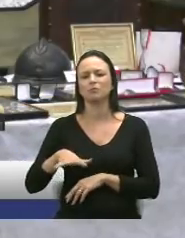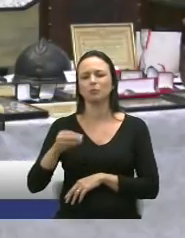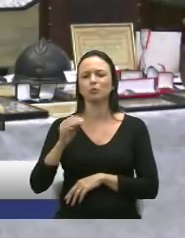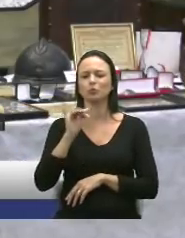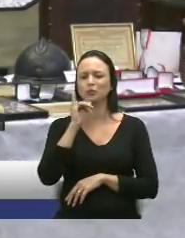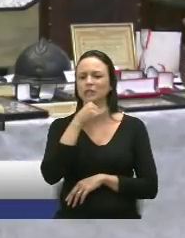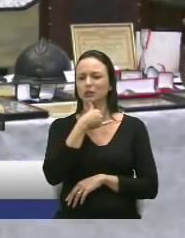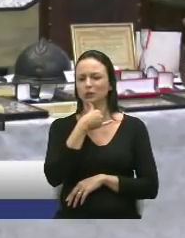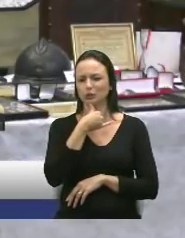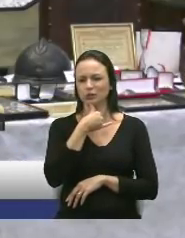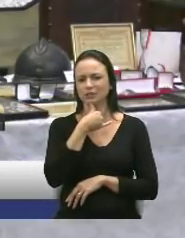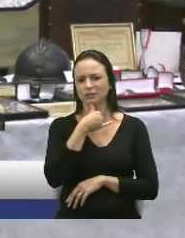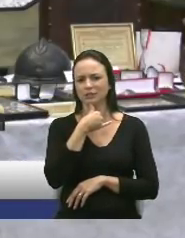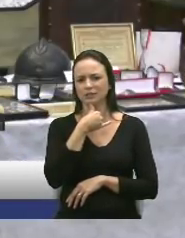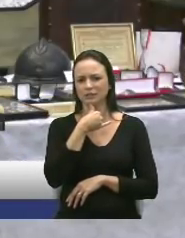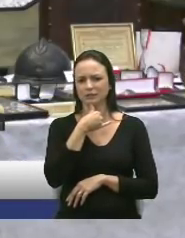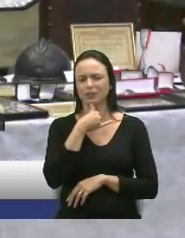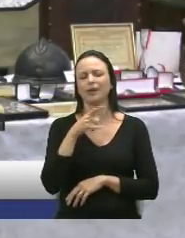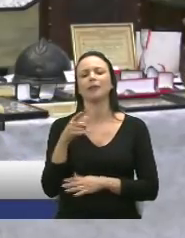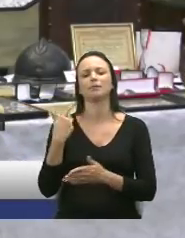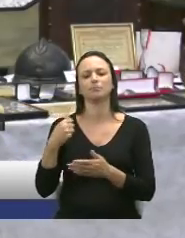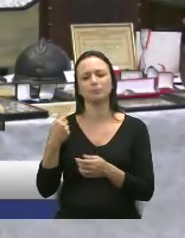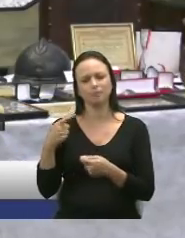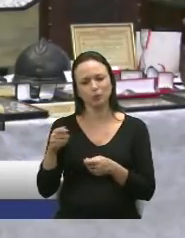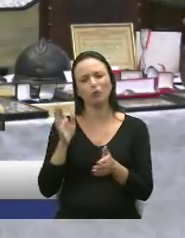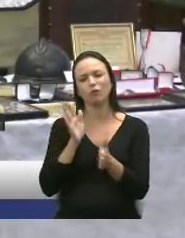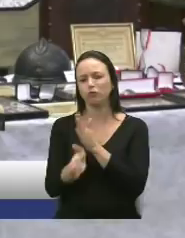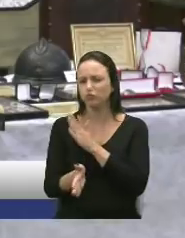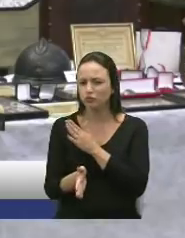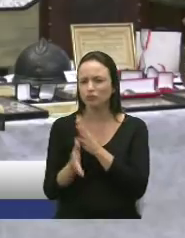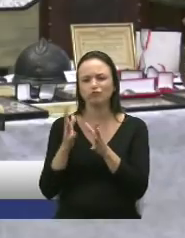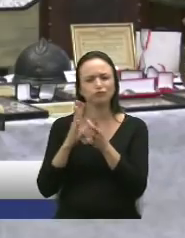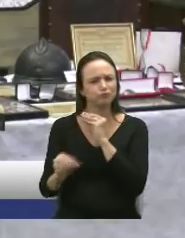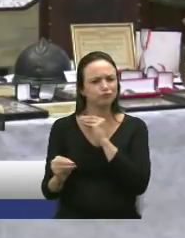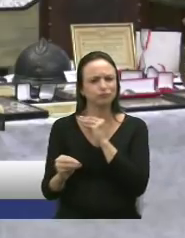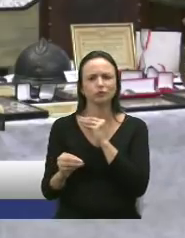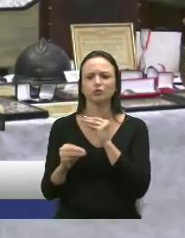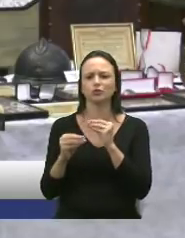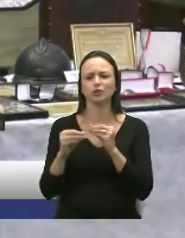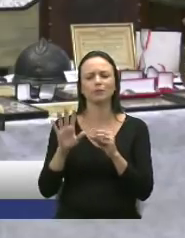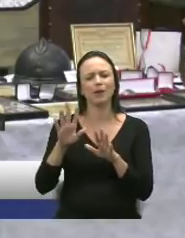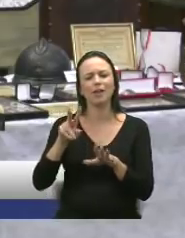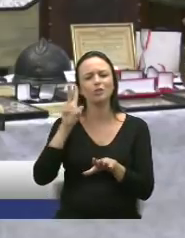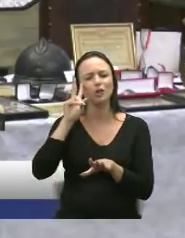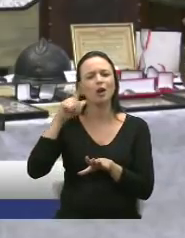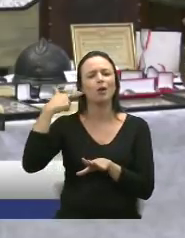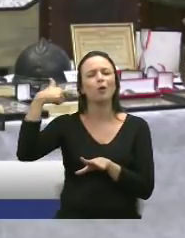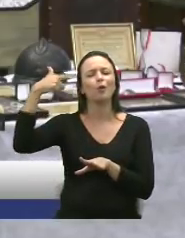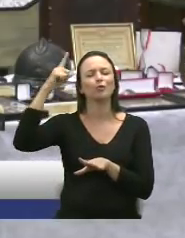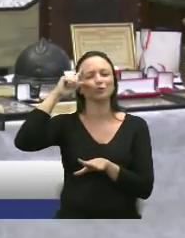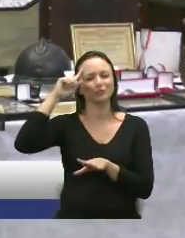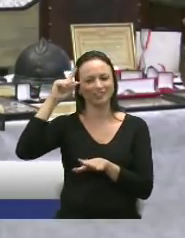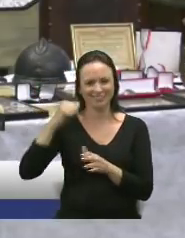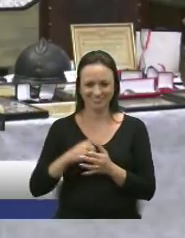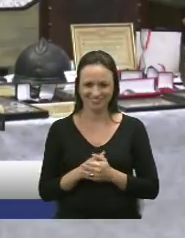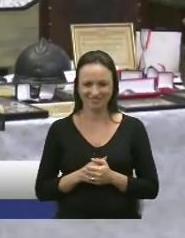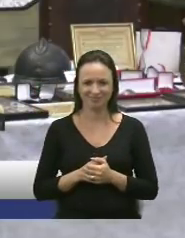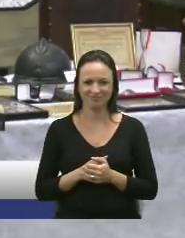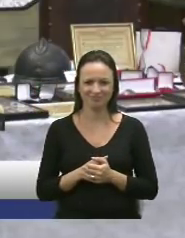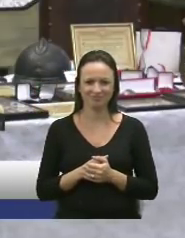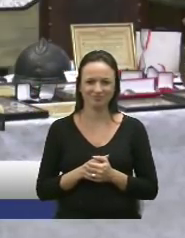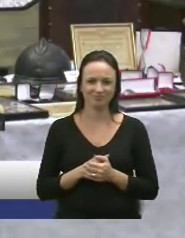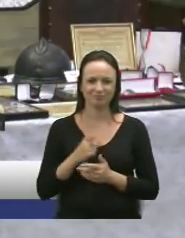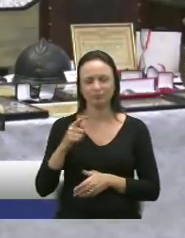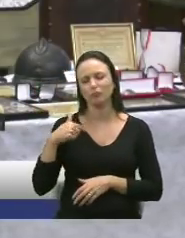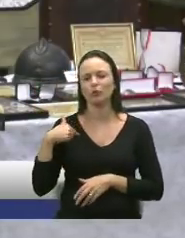Brasil. Chegou a ter que fugir para não ser preso, mas isso fica para outro dia. Certa feita, andando pelo cemitério